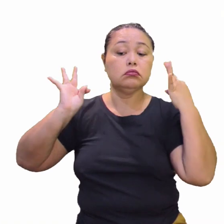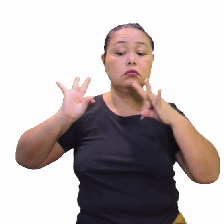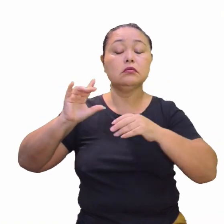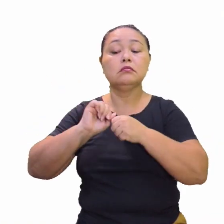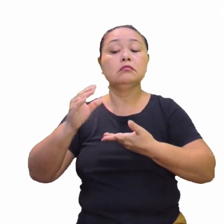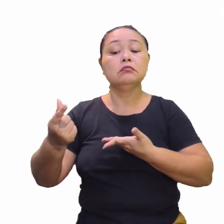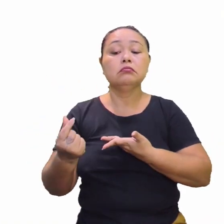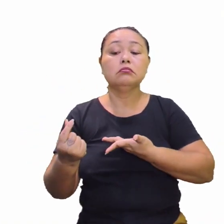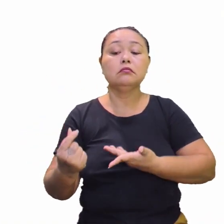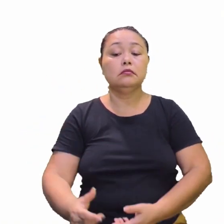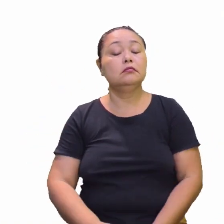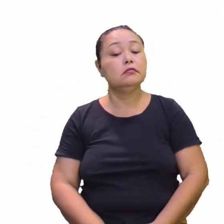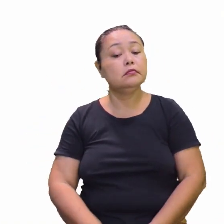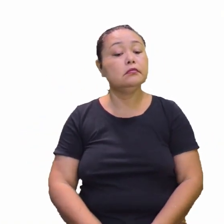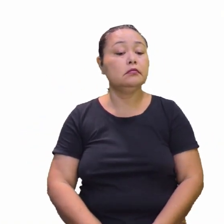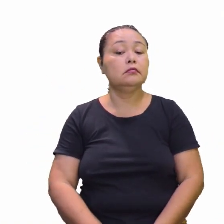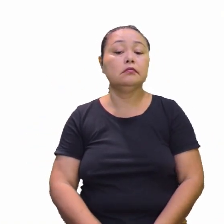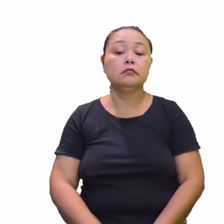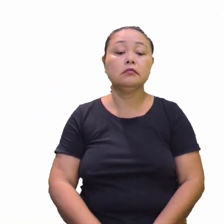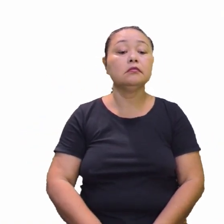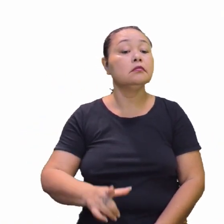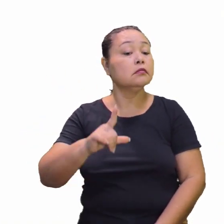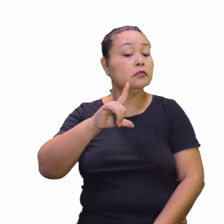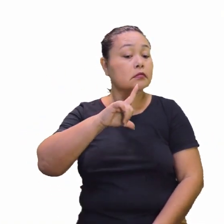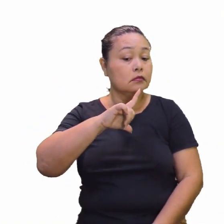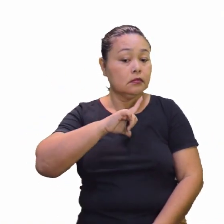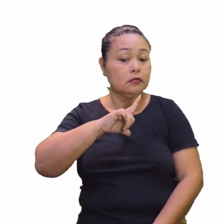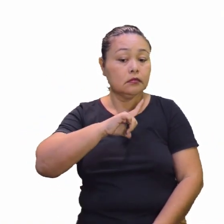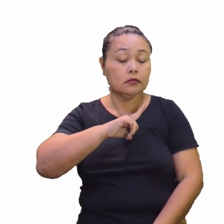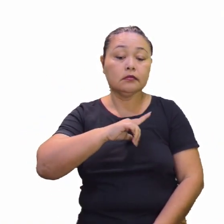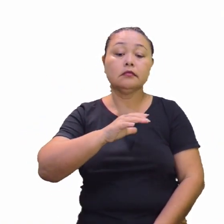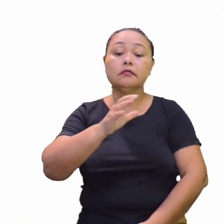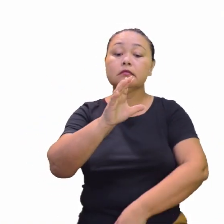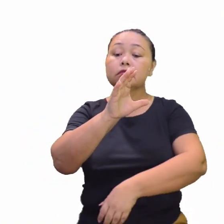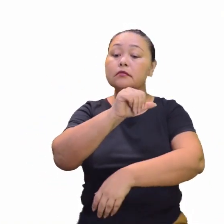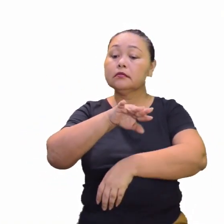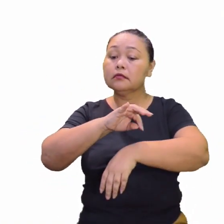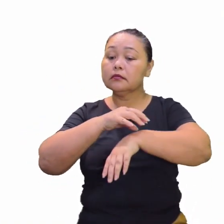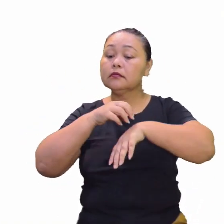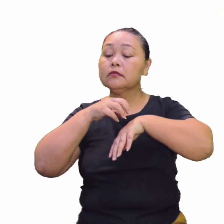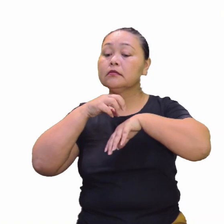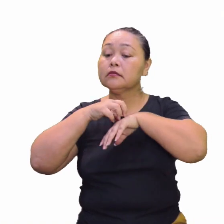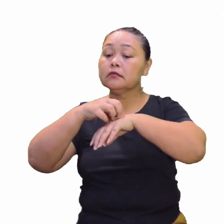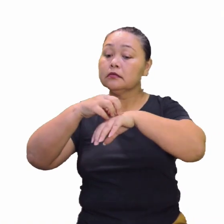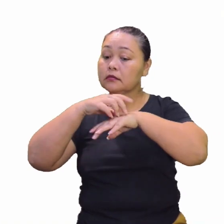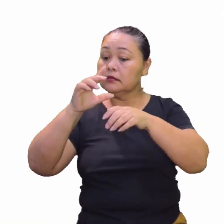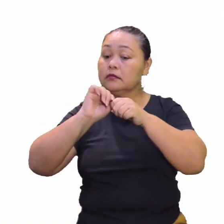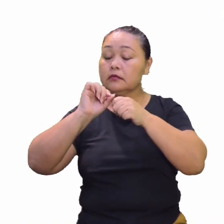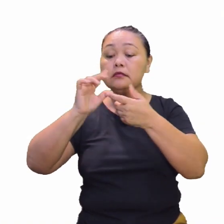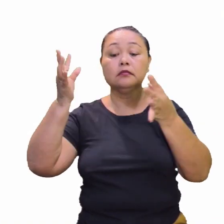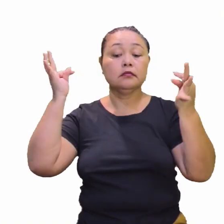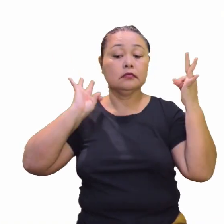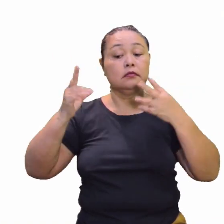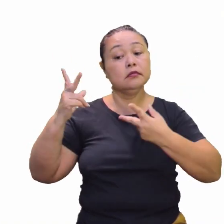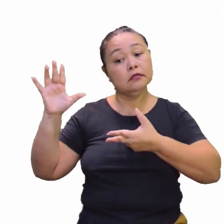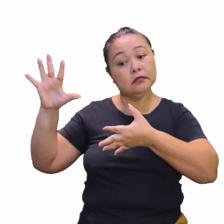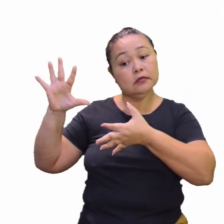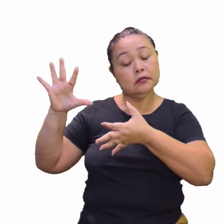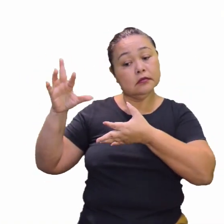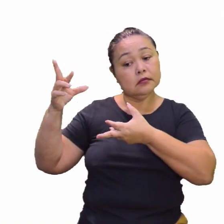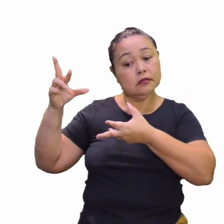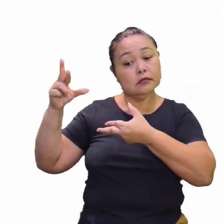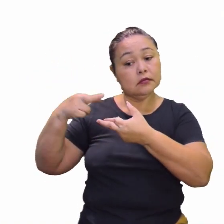religioso. Beleza. Aí temos o ecoturismo, que também está relacionado ao turismo ecológico. Não é isso? Já